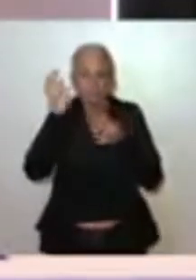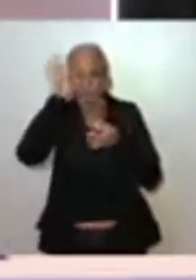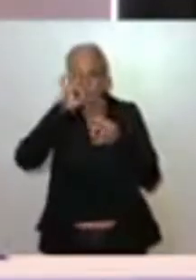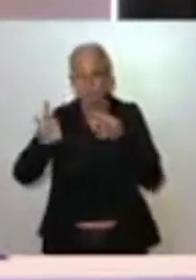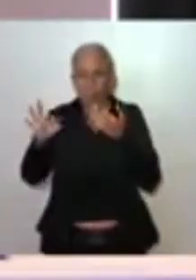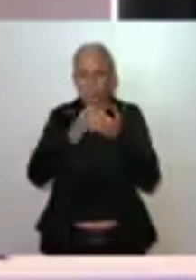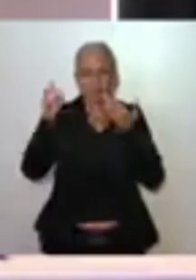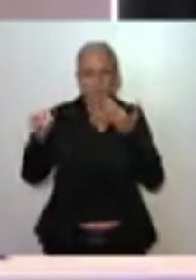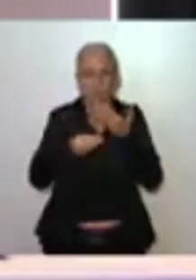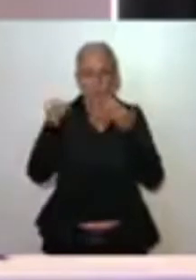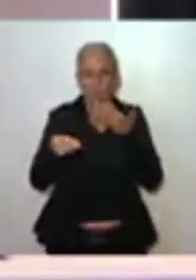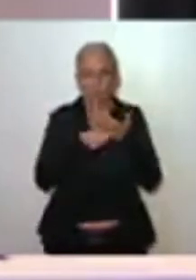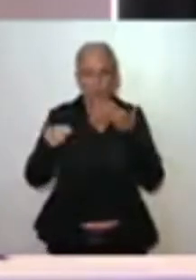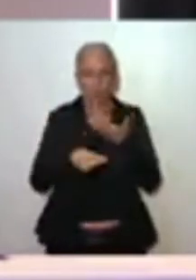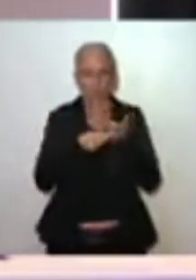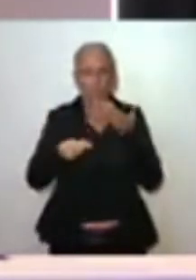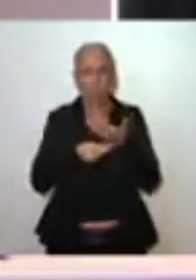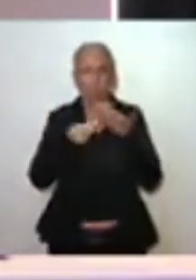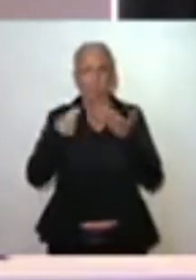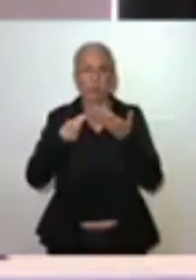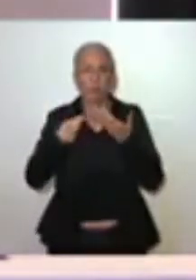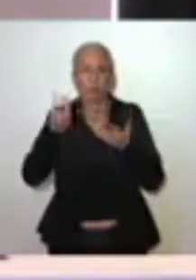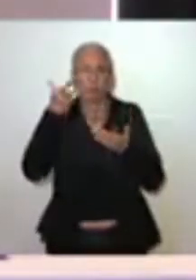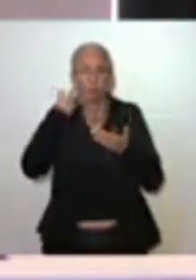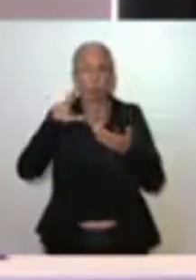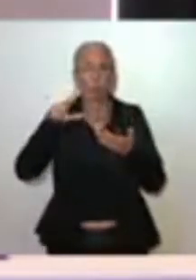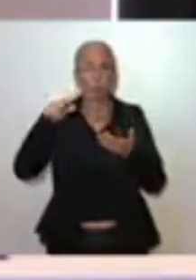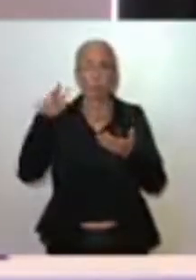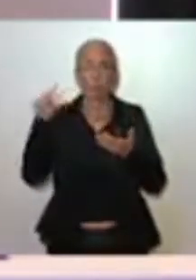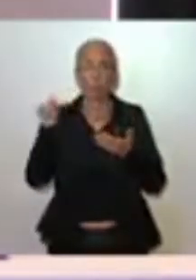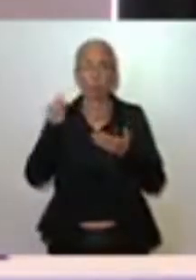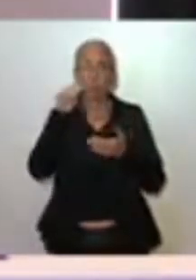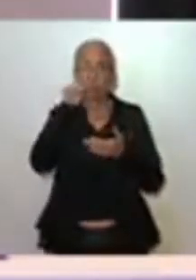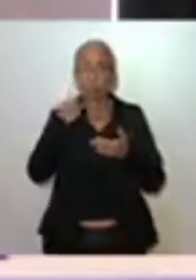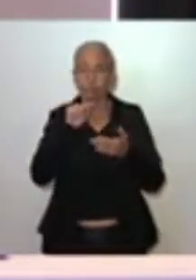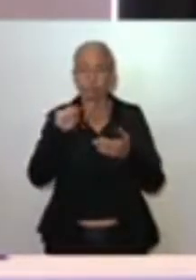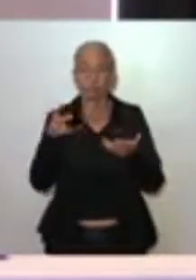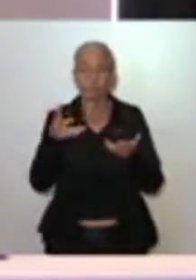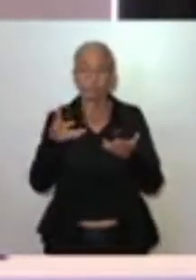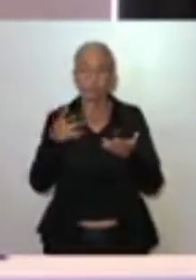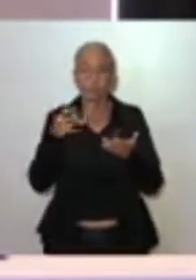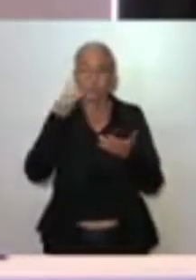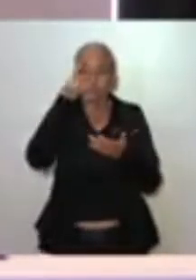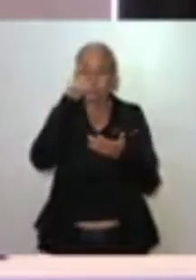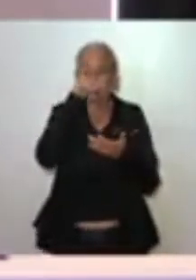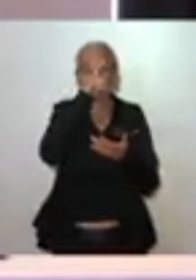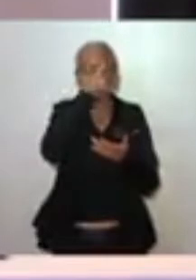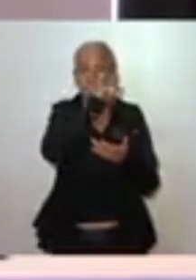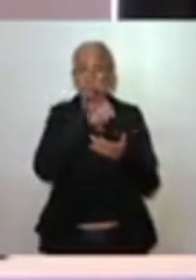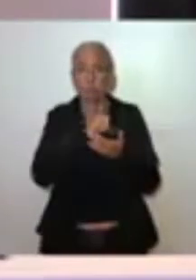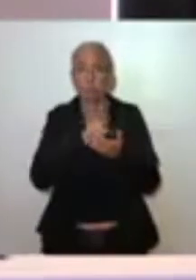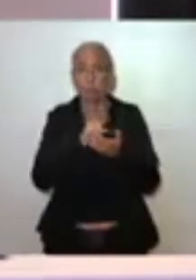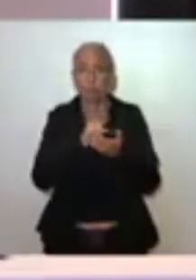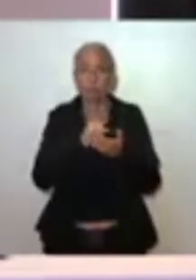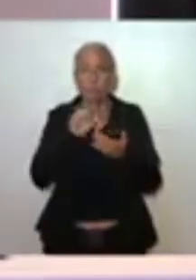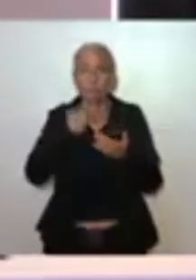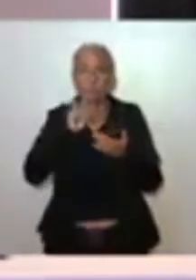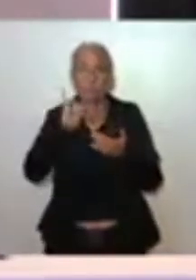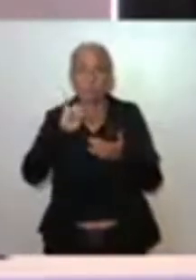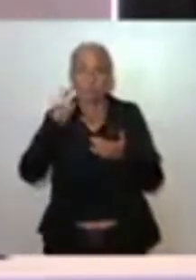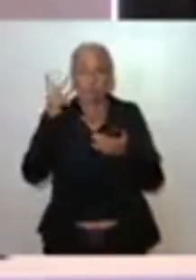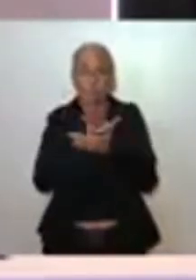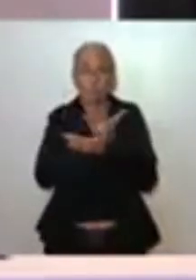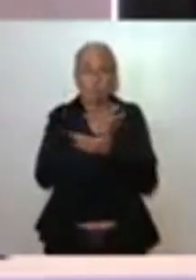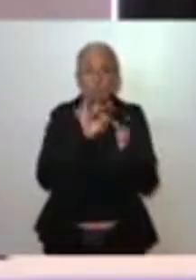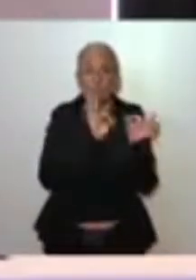conseguiram chegar até a unha porque é impossível mas as vulnerabilidades que aparece a gente conserta em quanto